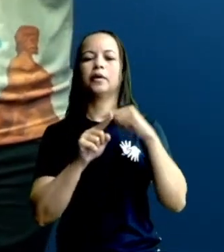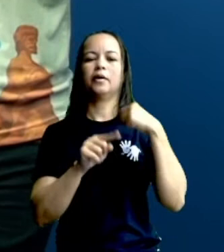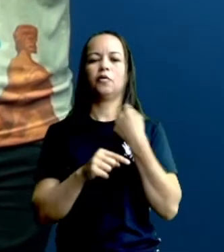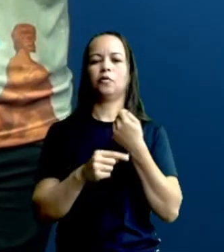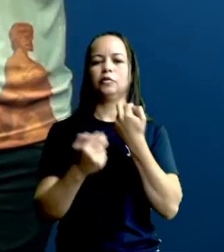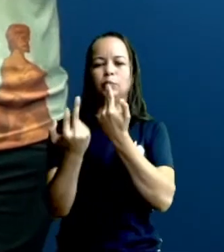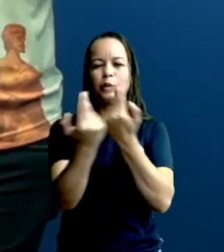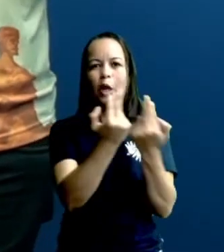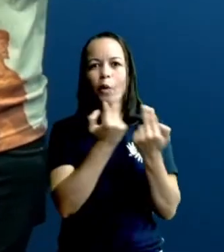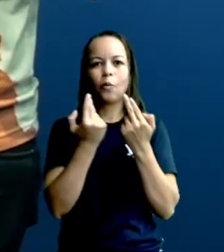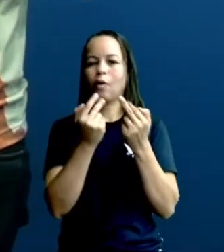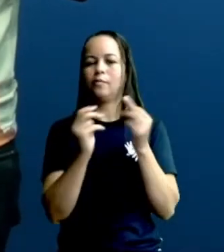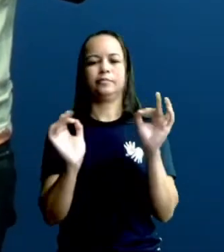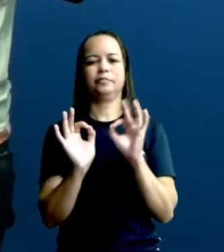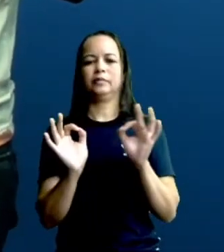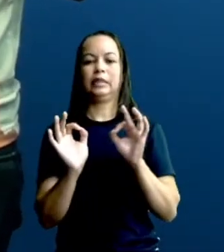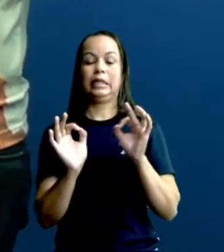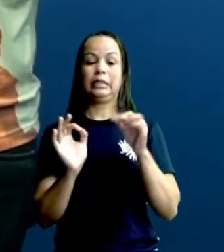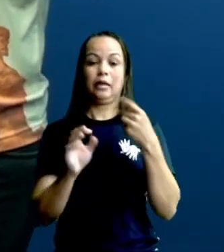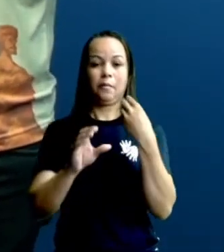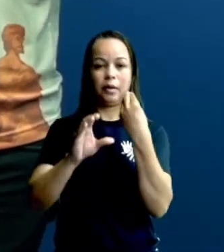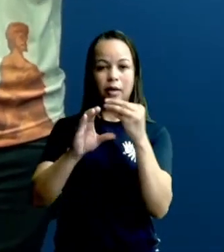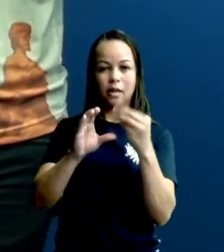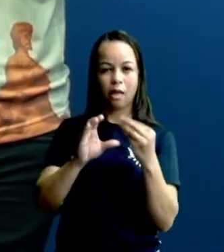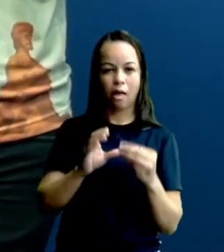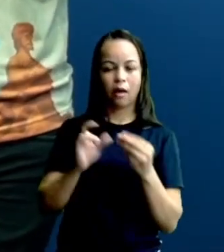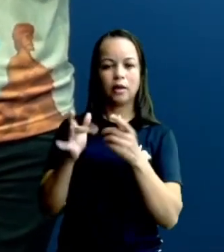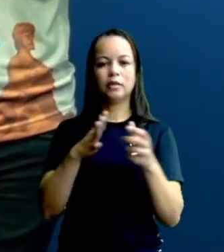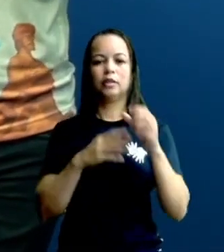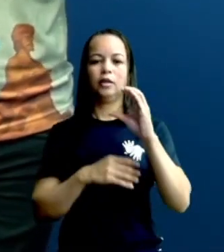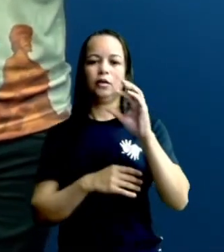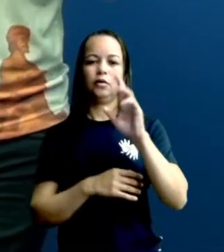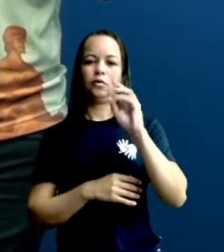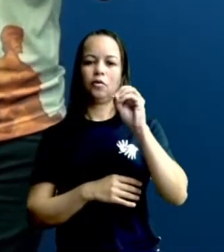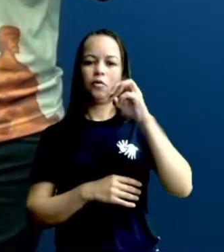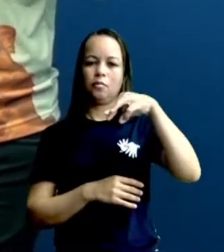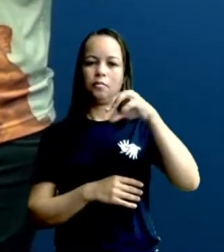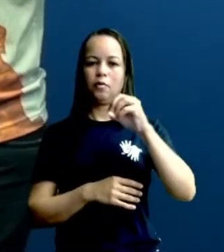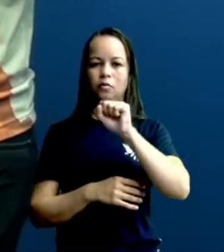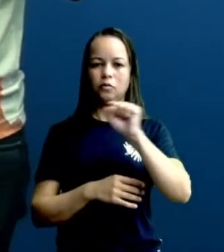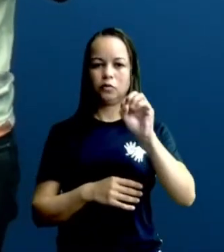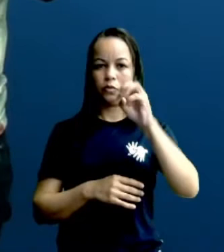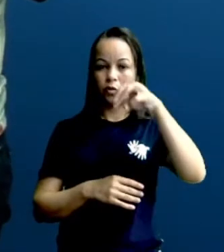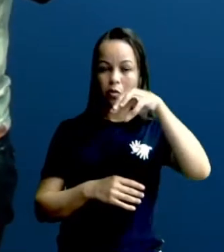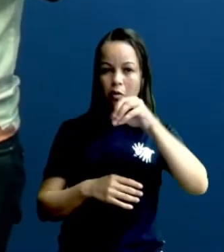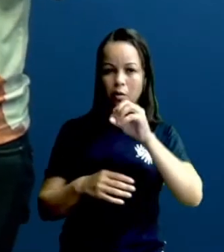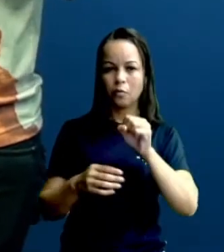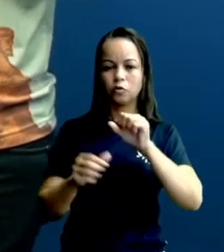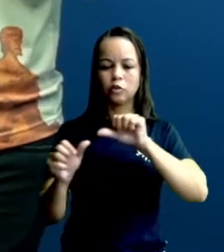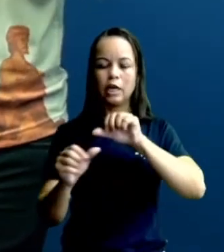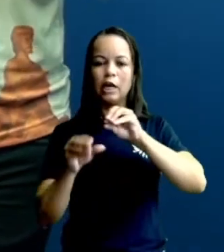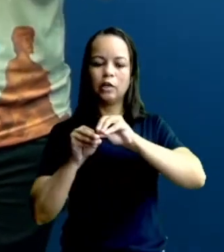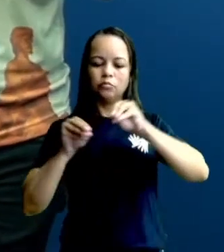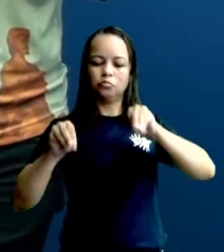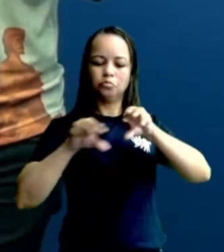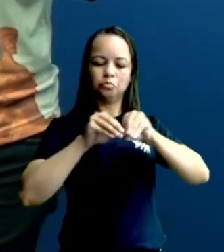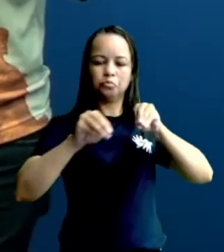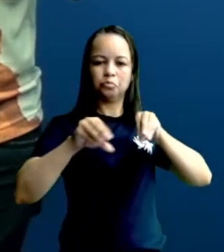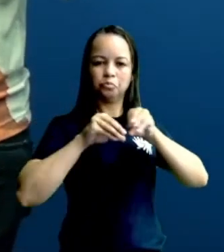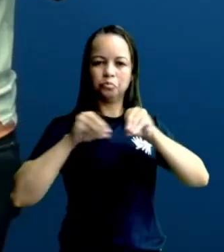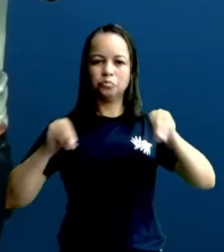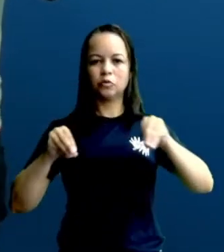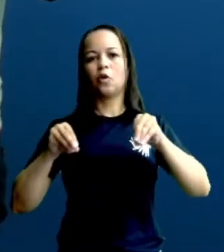cromossomos, nessa duplicação de cromossomos, muitas vezes os cromossomos eles trocam de local. E